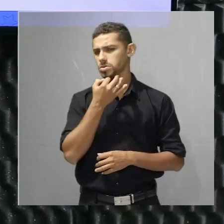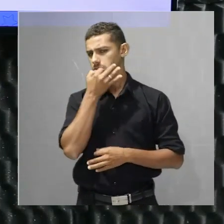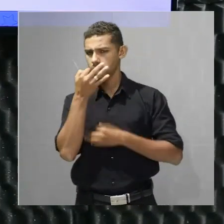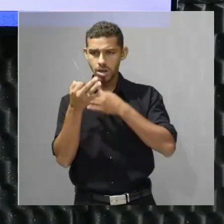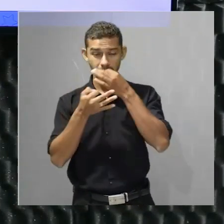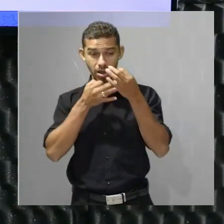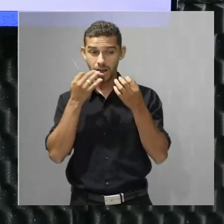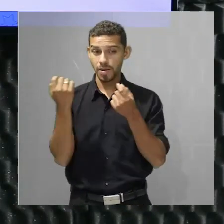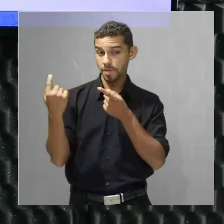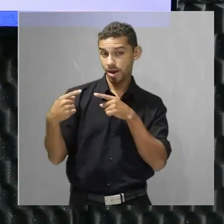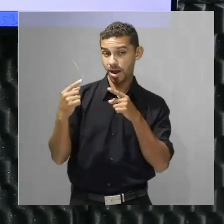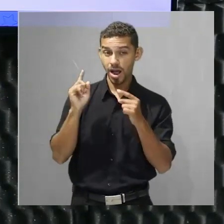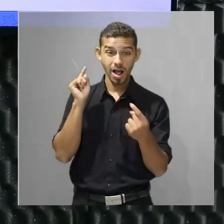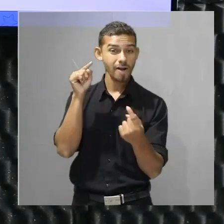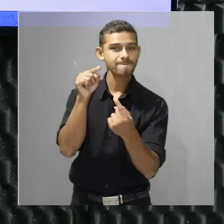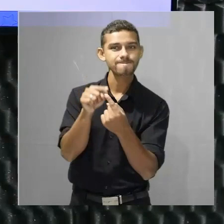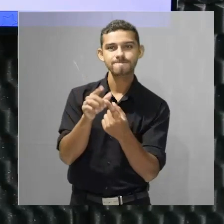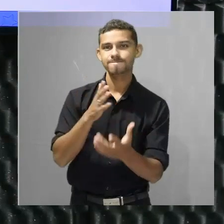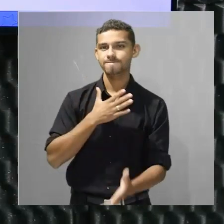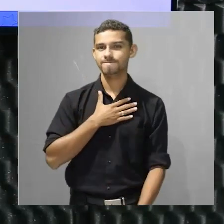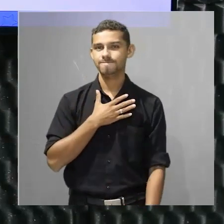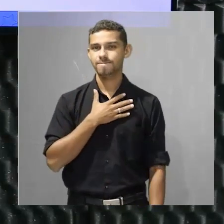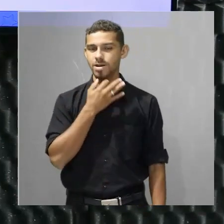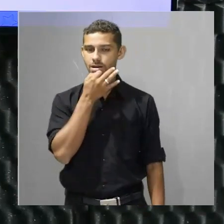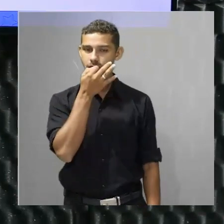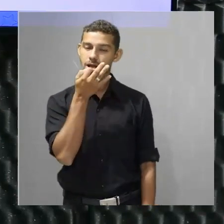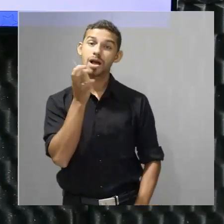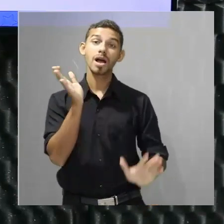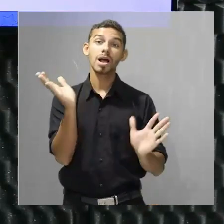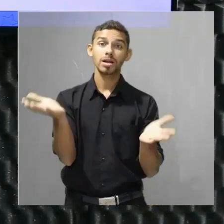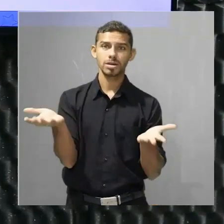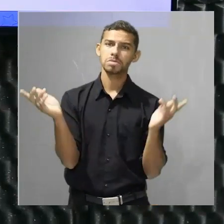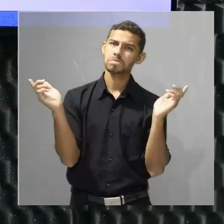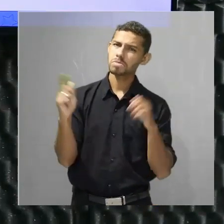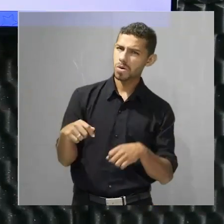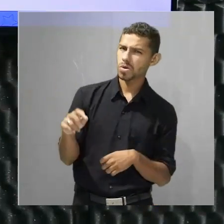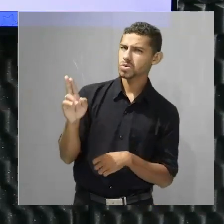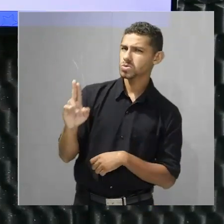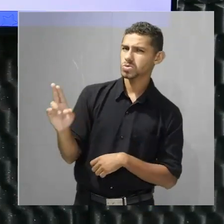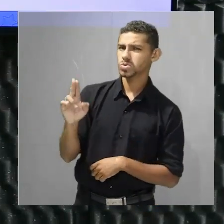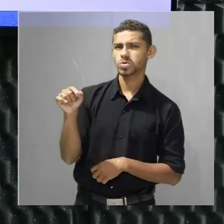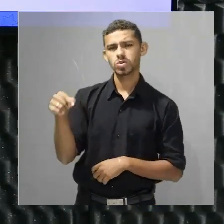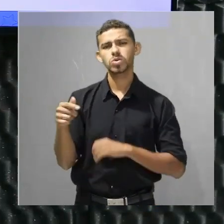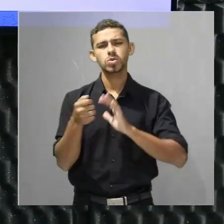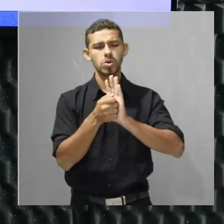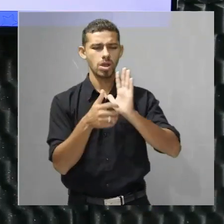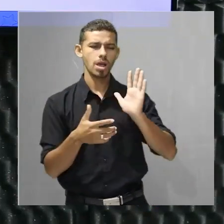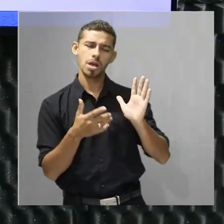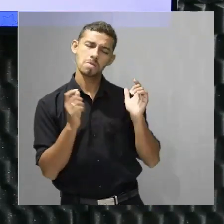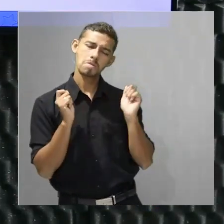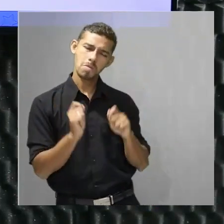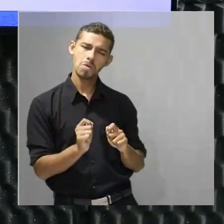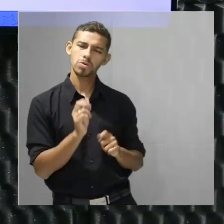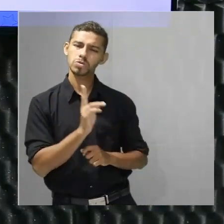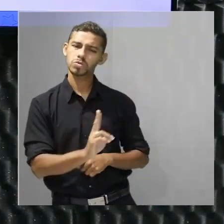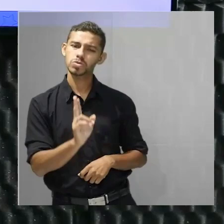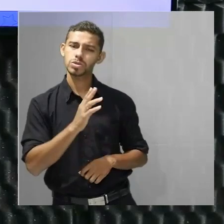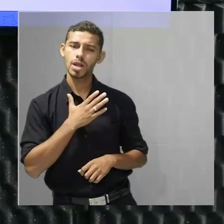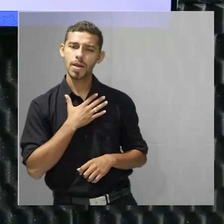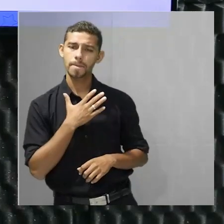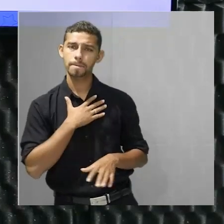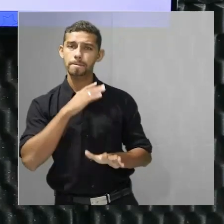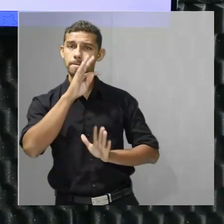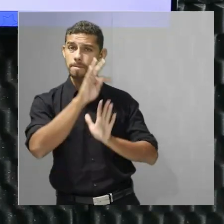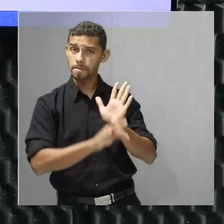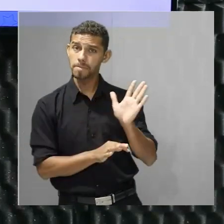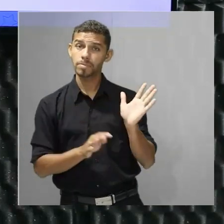levantar uma crítica mais direta ao seu ponto de vista e aí Posso ou não posso fazer o uso da conotação na minha terra